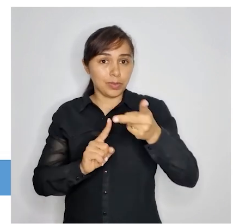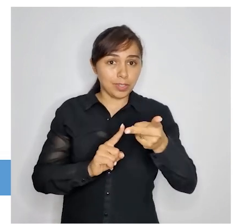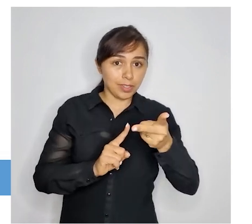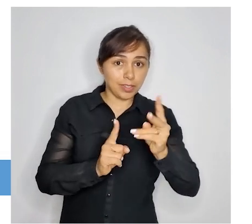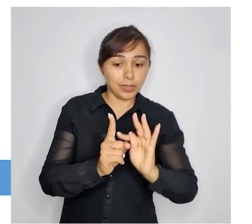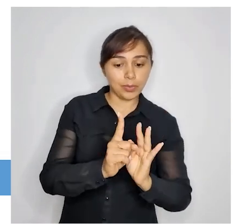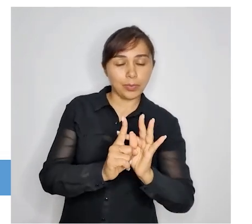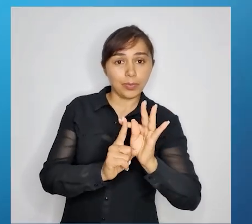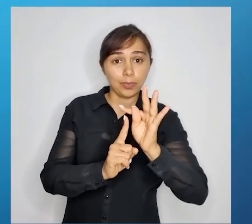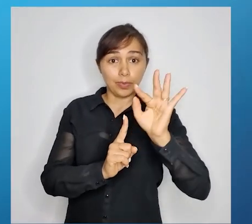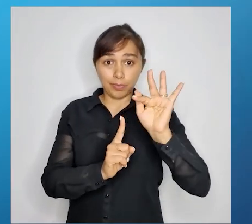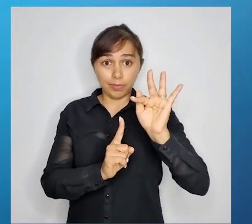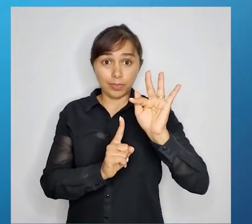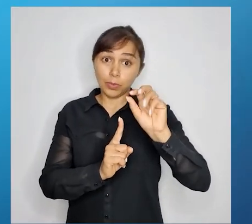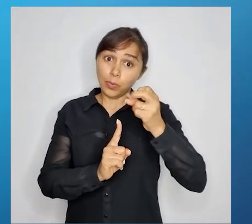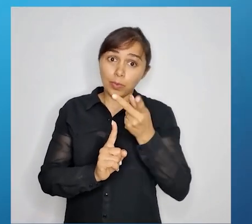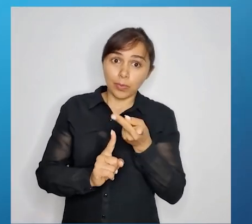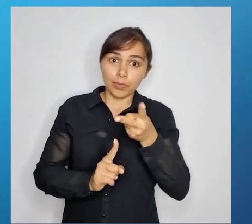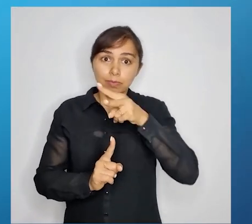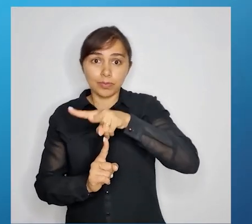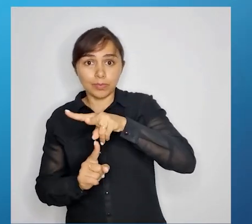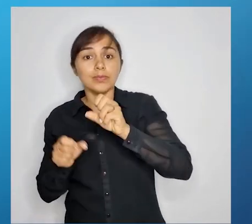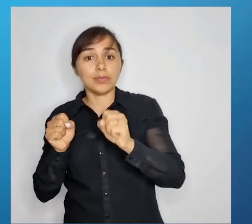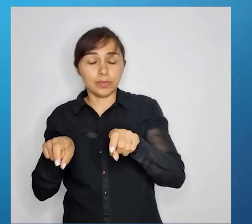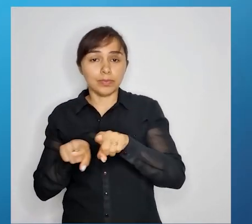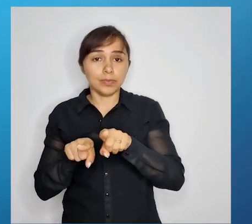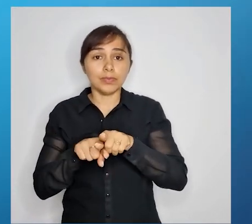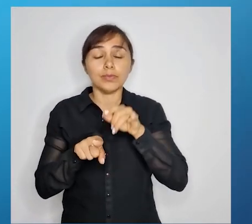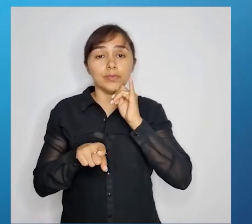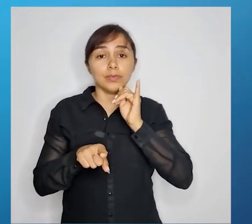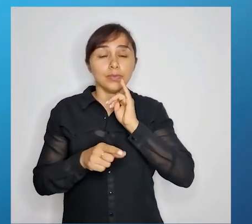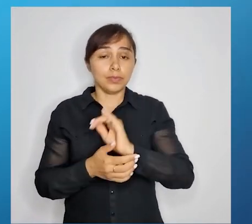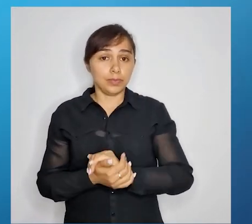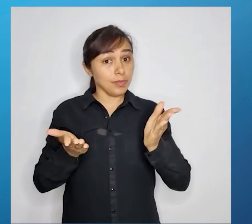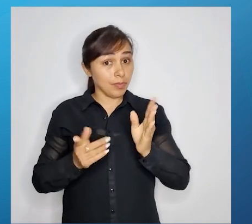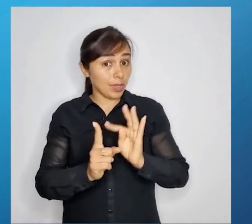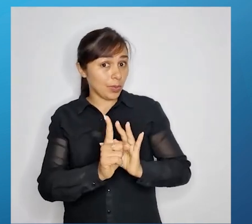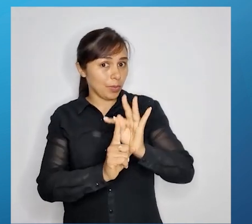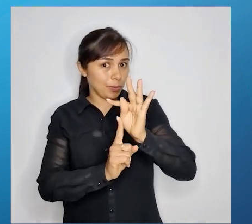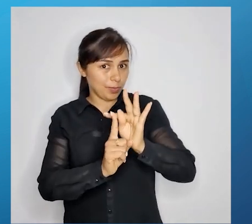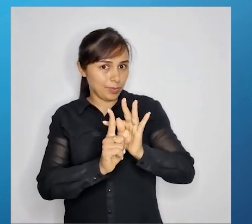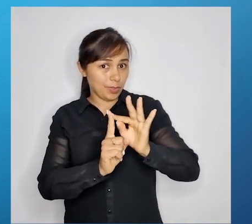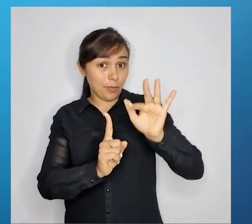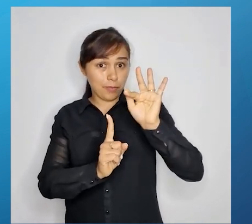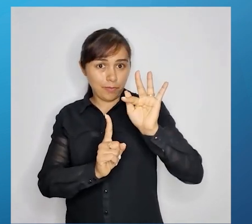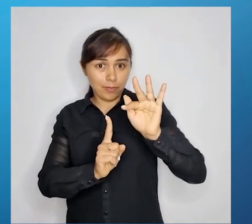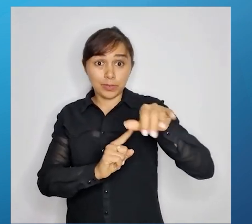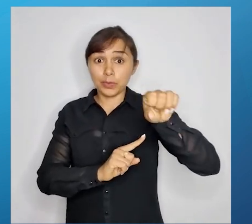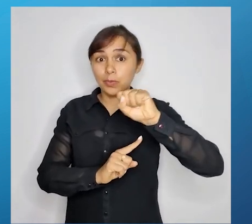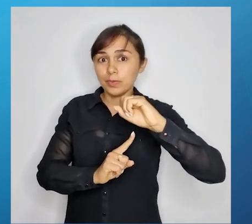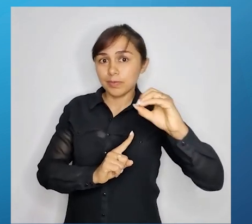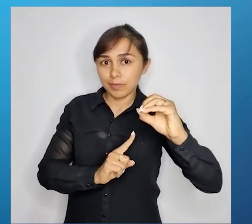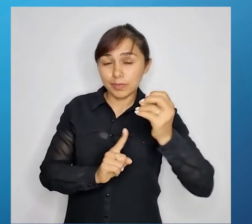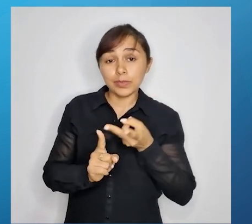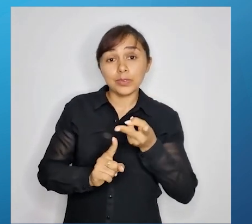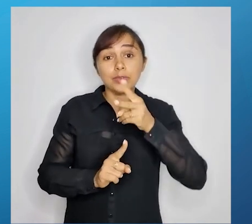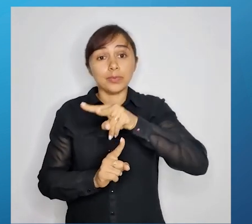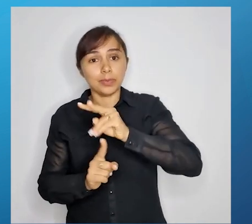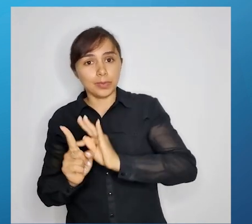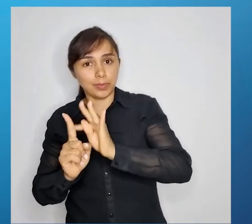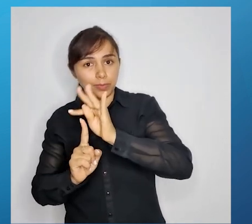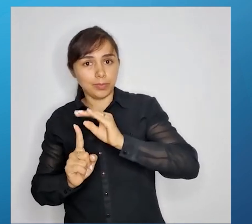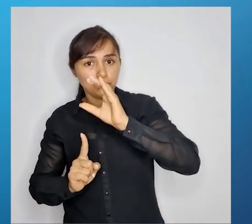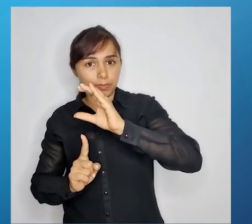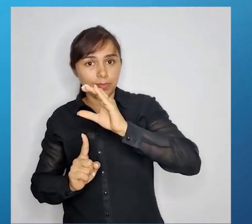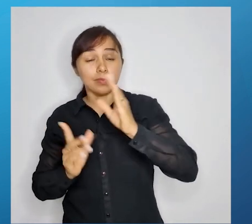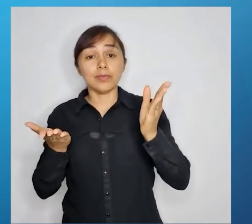fazer o inverso. Então aqui como exemplo nós temos, vamos transformar 80 Fahrenheit em graus Celsius. Jogamos na fórmula o valor